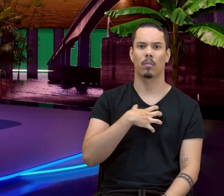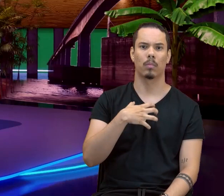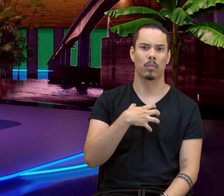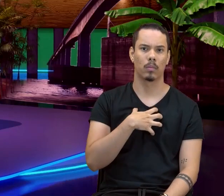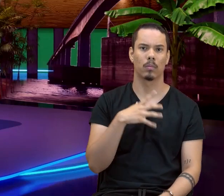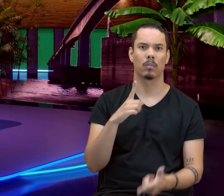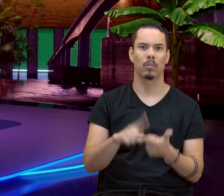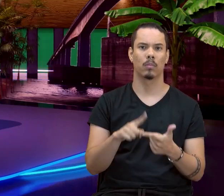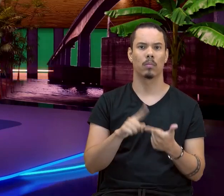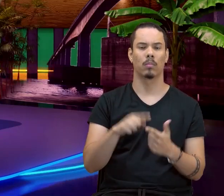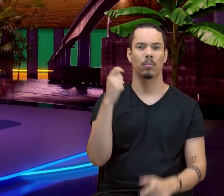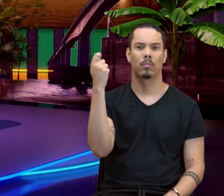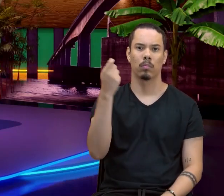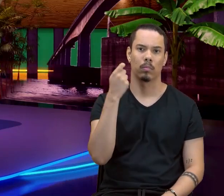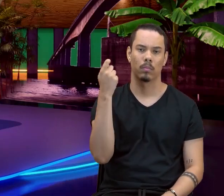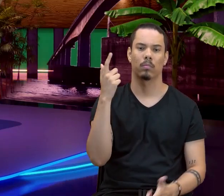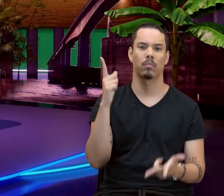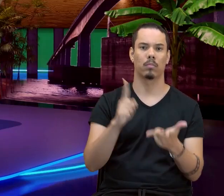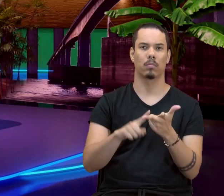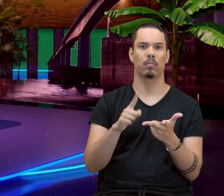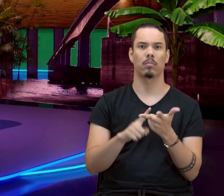Grande do Sul. Muito bem.